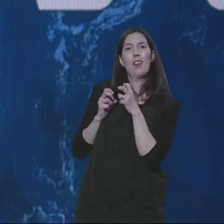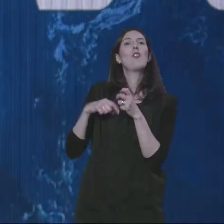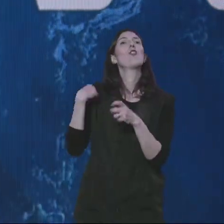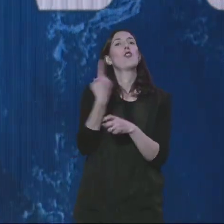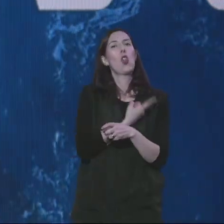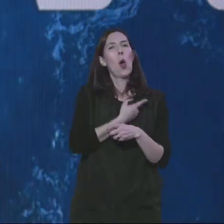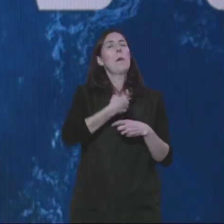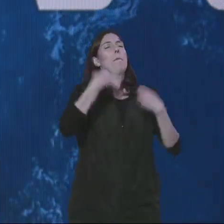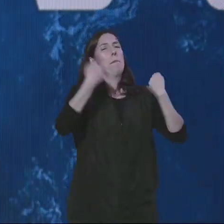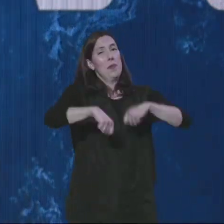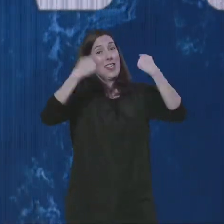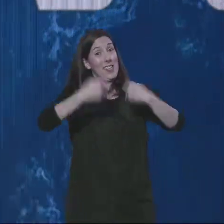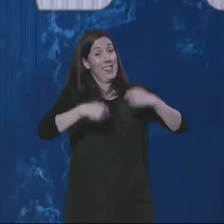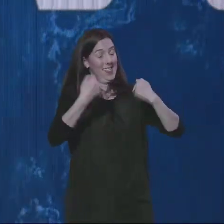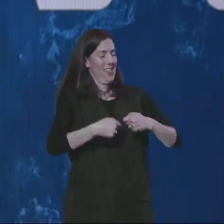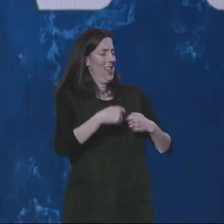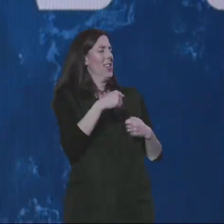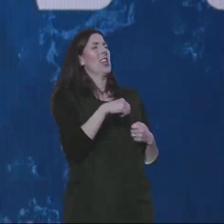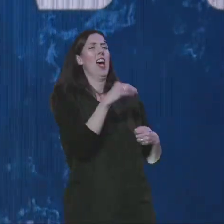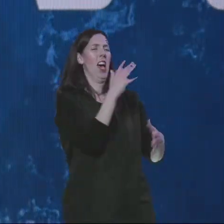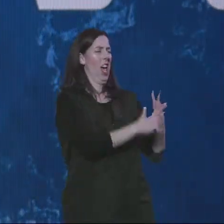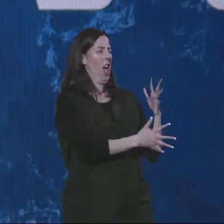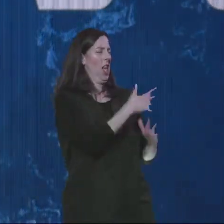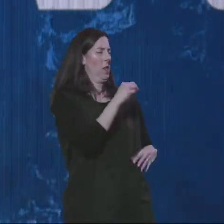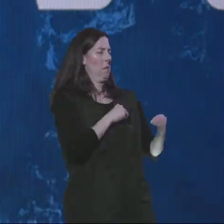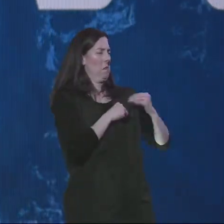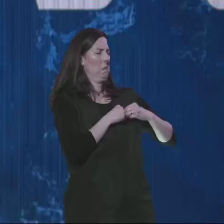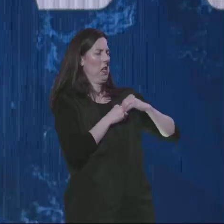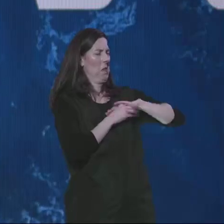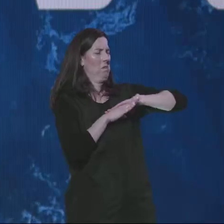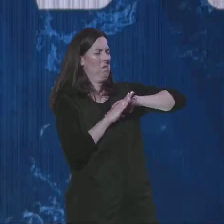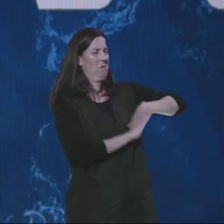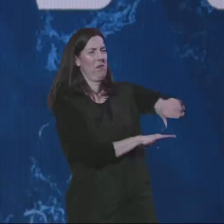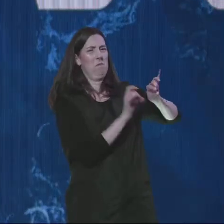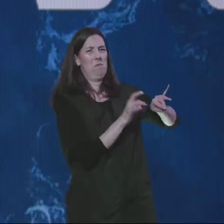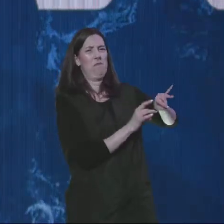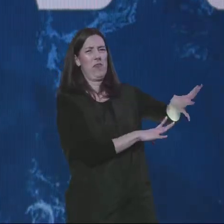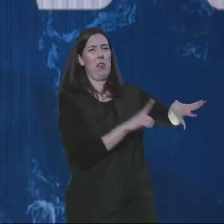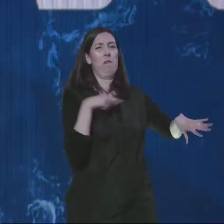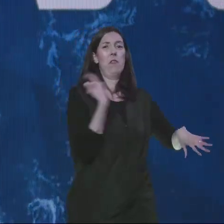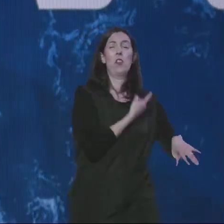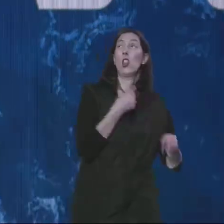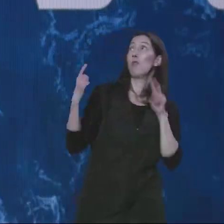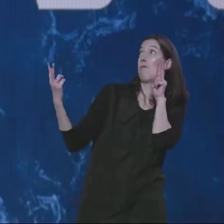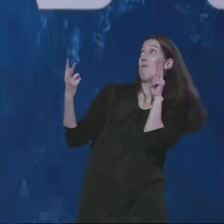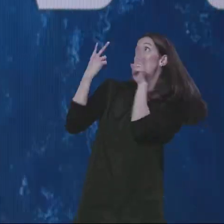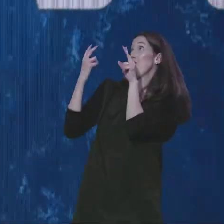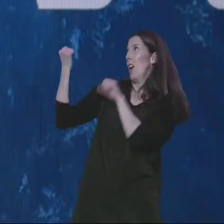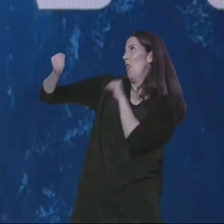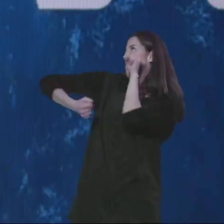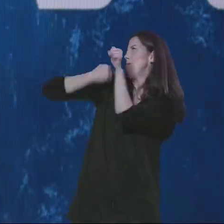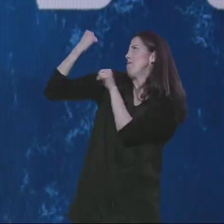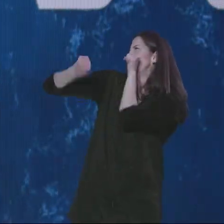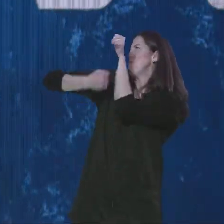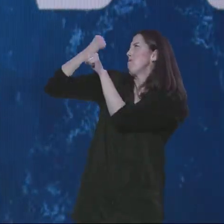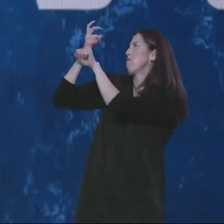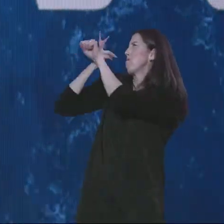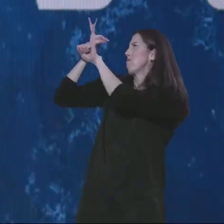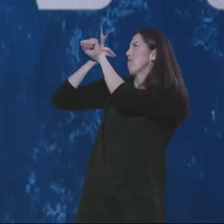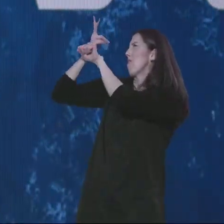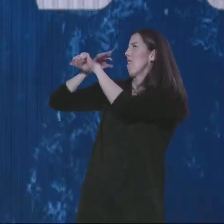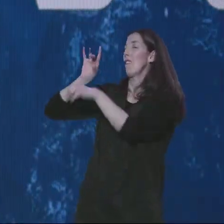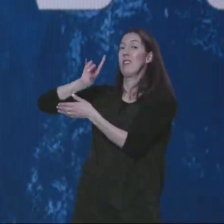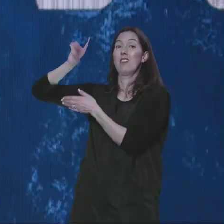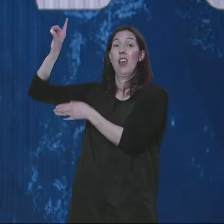de tudo que nos atrapalha e do pecado que nos envolve, e corramos com perseverança a corrida que nos